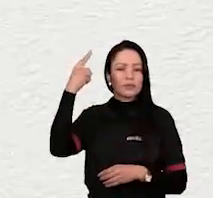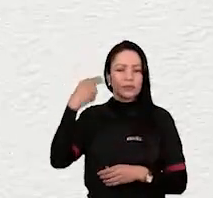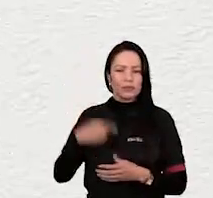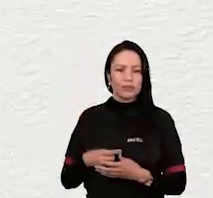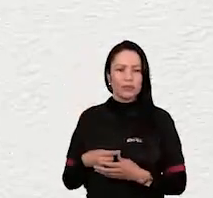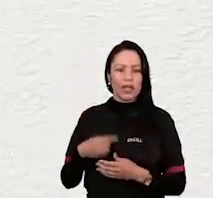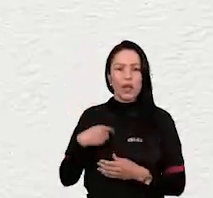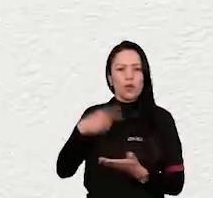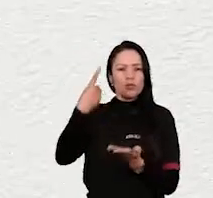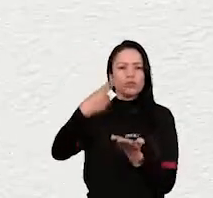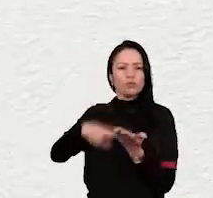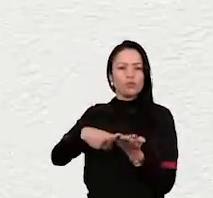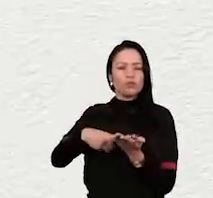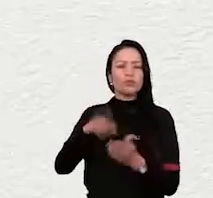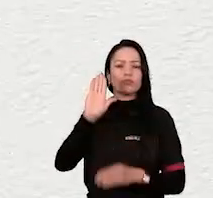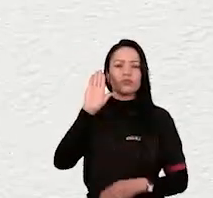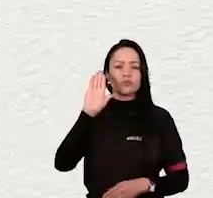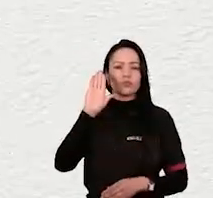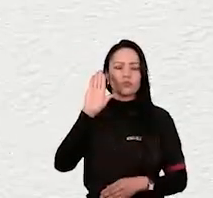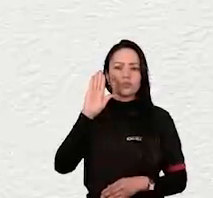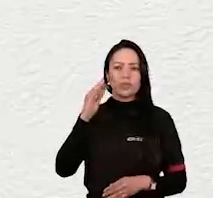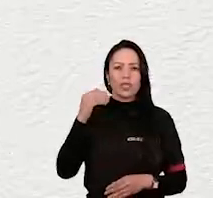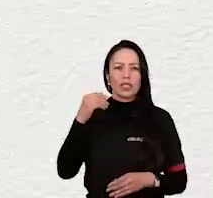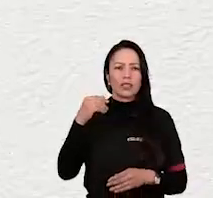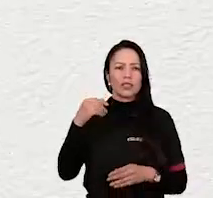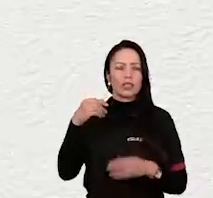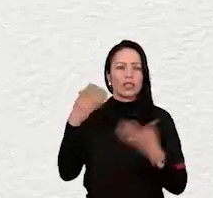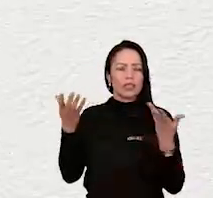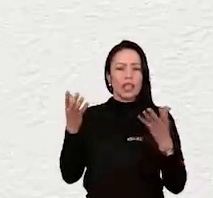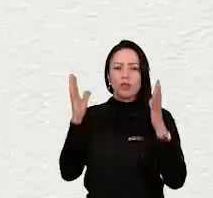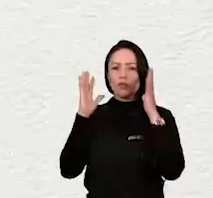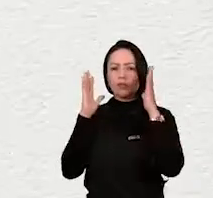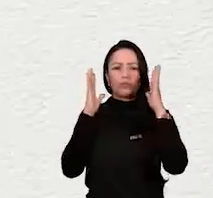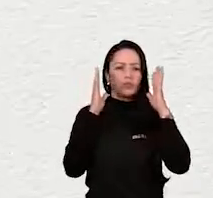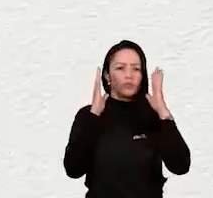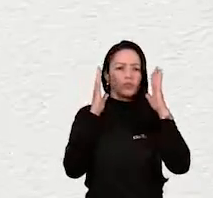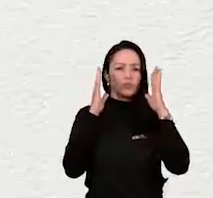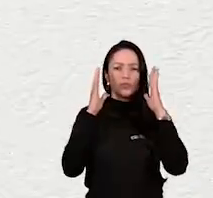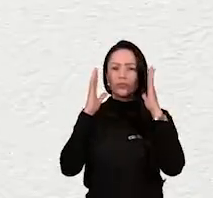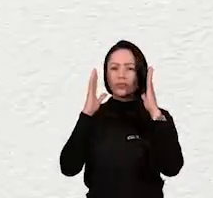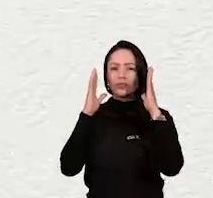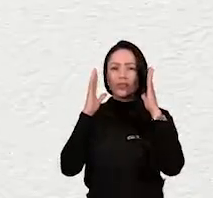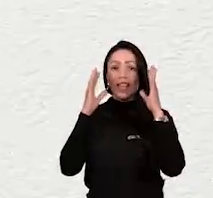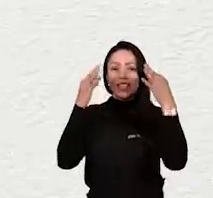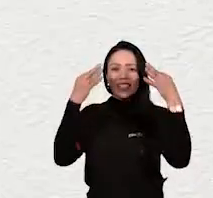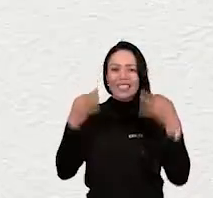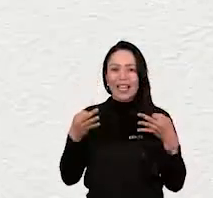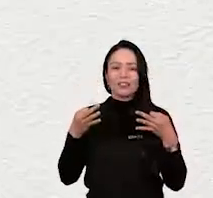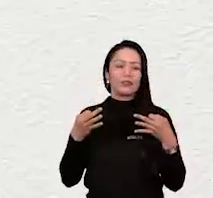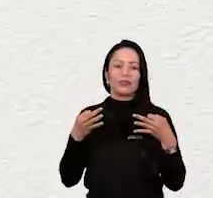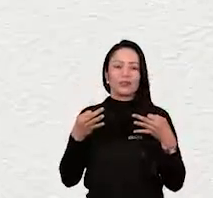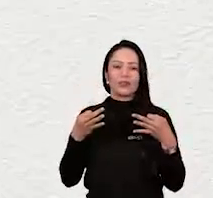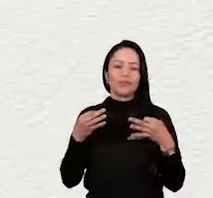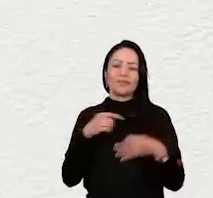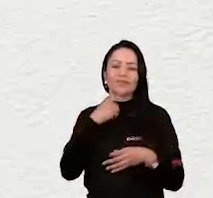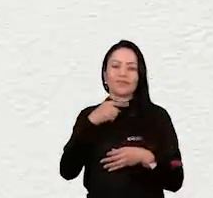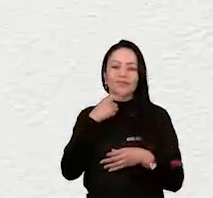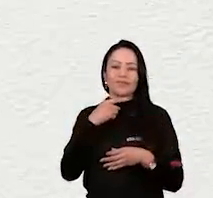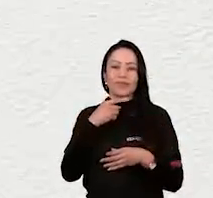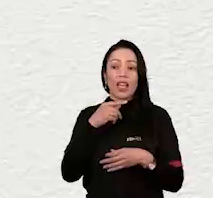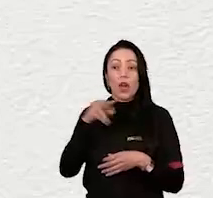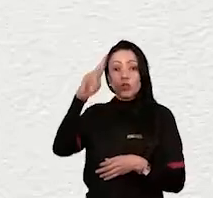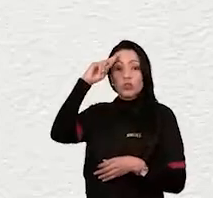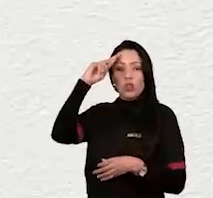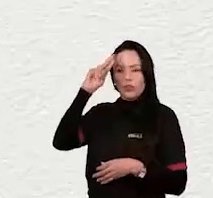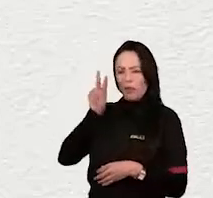nunca prometo a cabeça voltar à posição normal, porque é isso que incomoda o tutor, na verdade. O animal pode ter uma